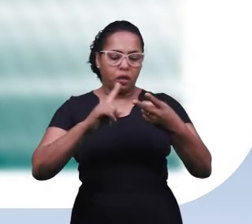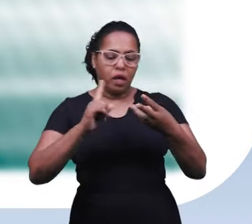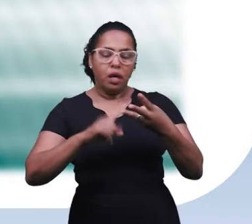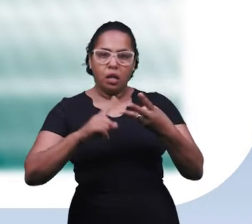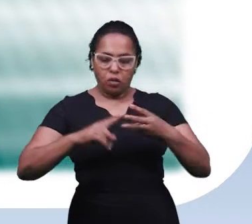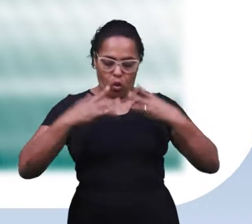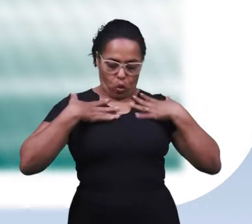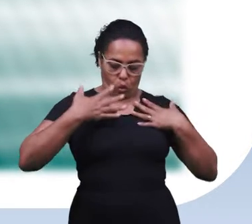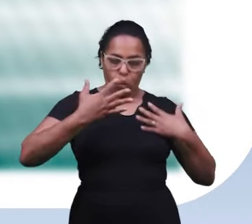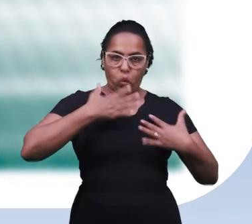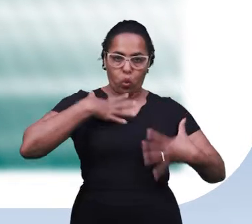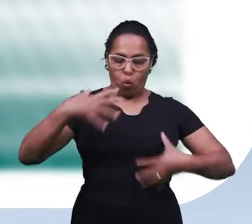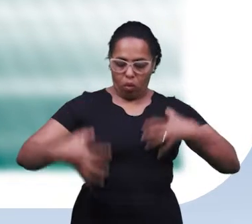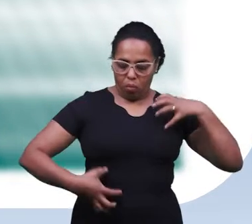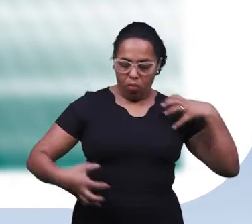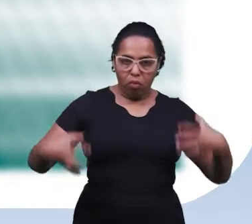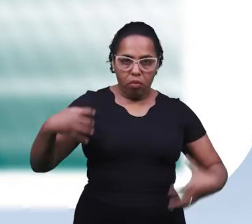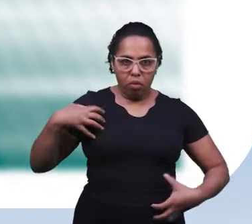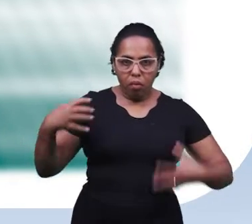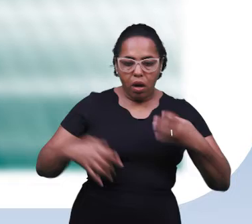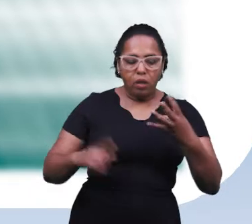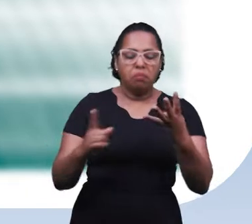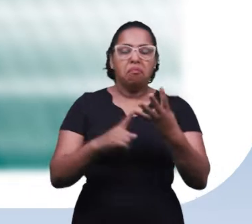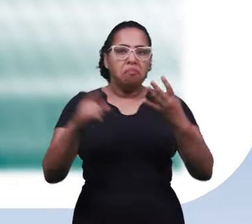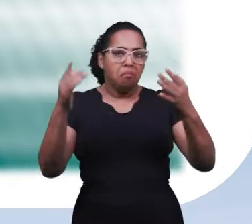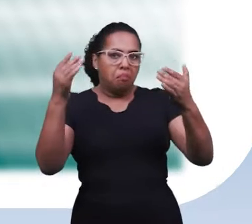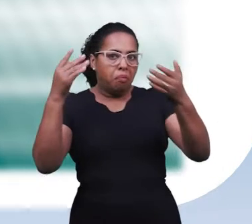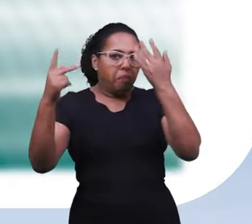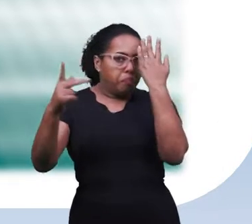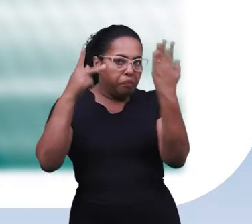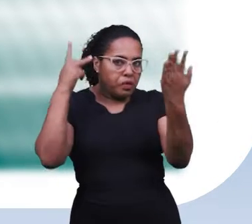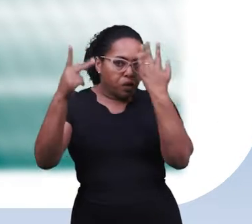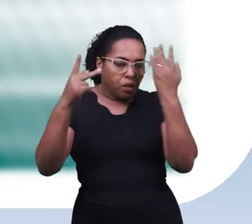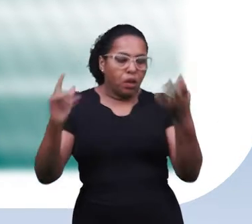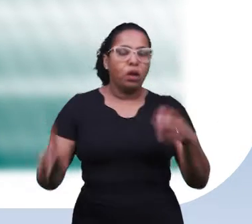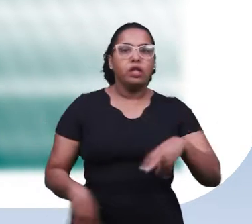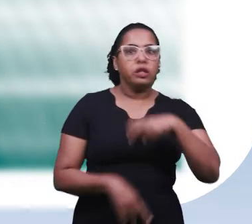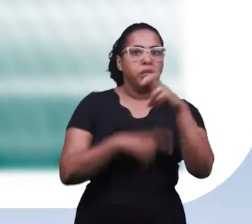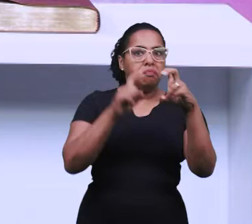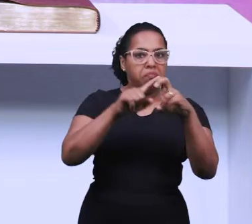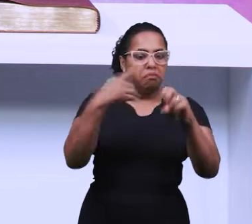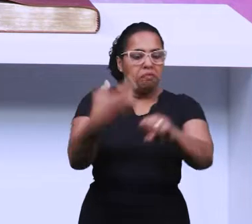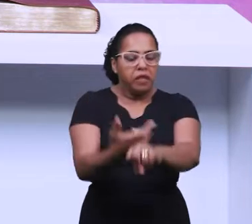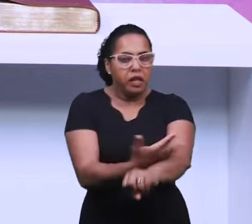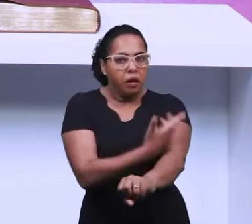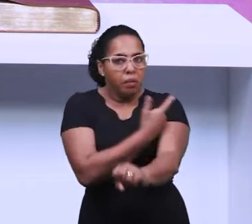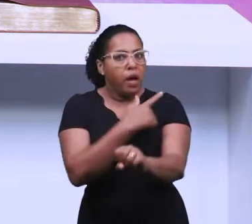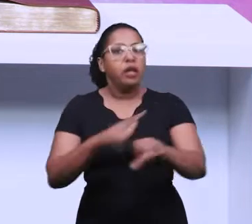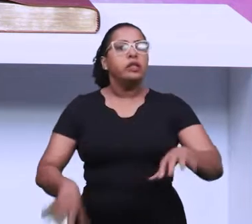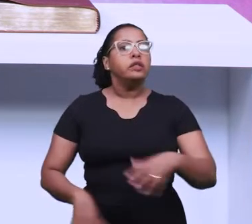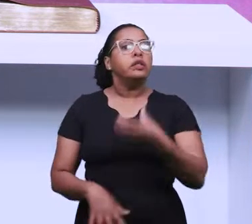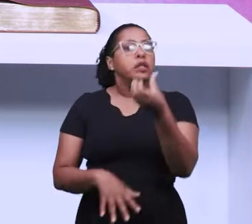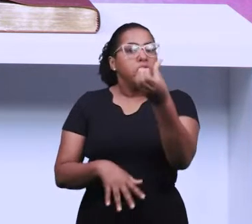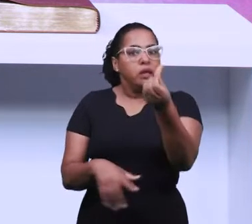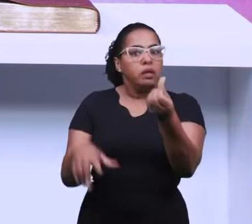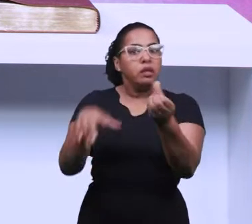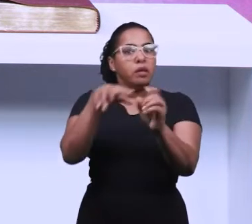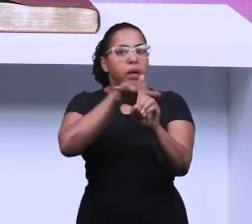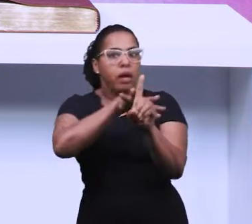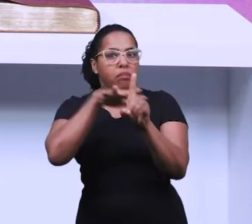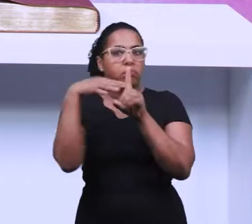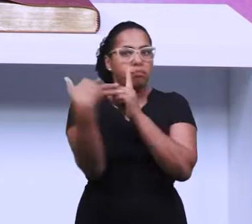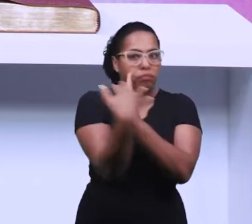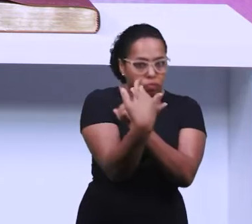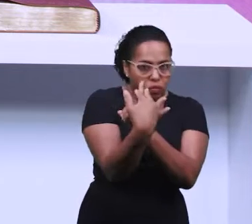anatômicas, temos características psicológicas, emocionais e também sociais, porque o